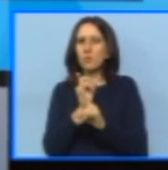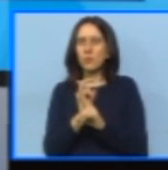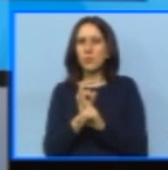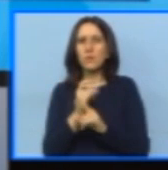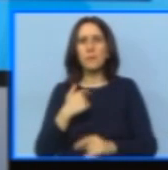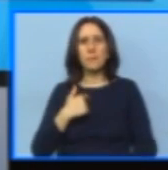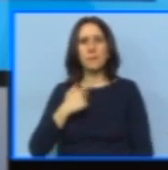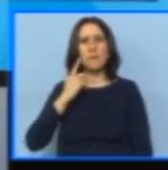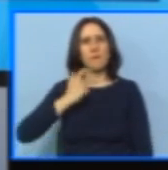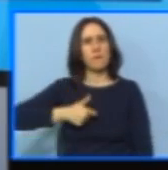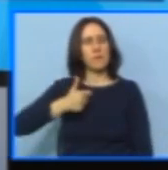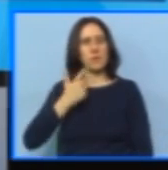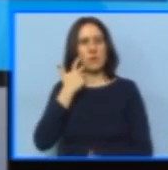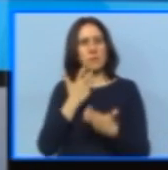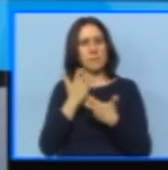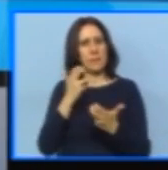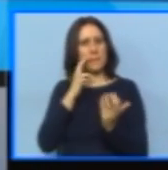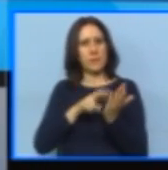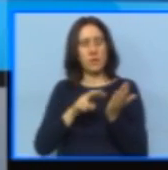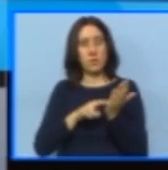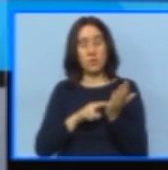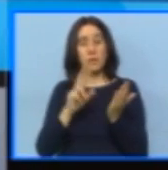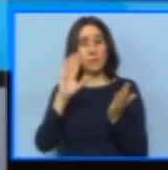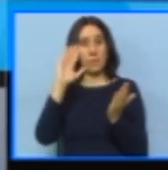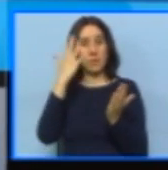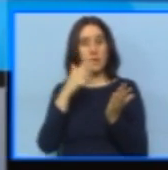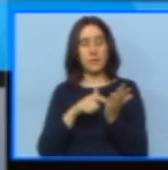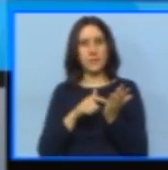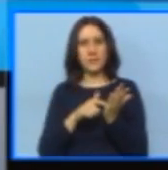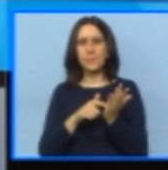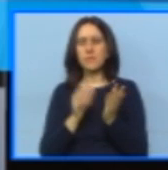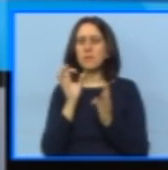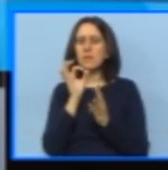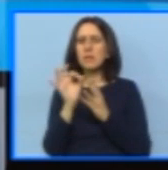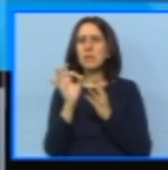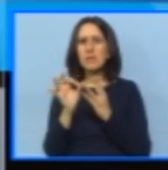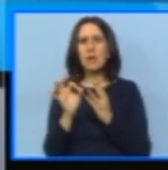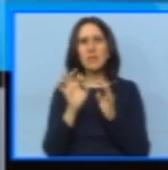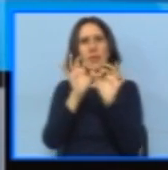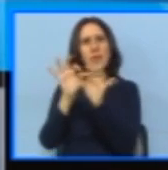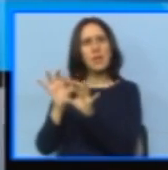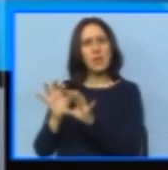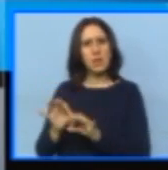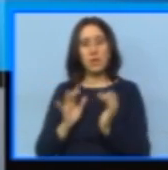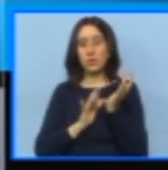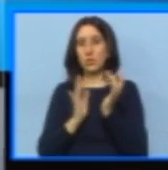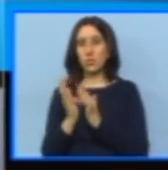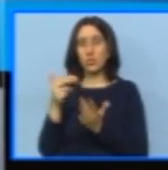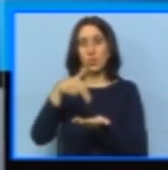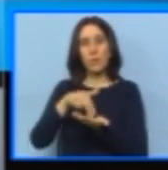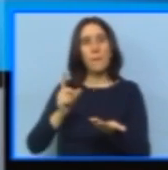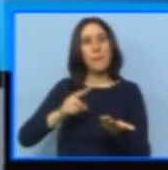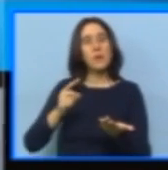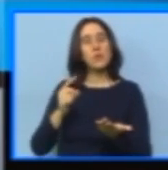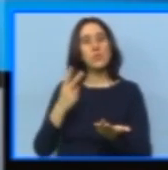parecem fundamentais destacar nesta leitura. Primeiro é detalhes que são comuns. Jesus aparece por 2 vezes no primeiro dia